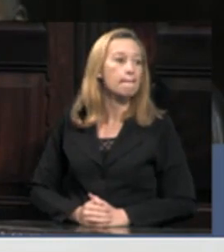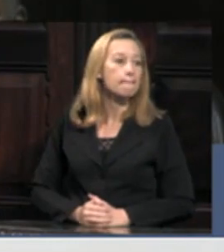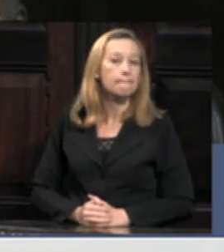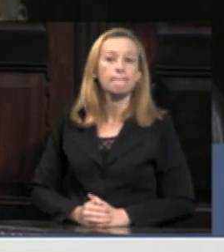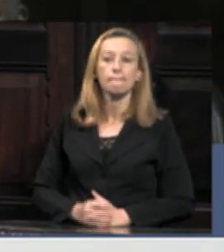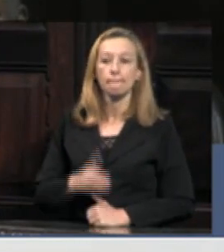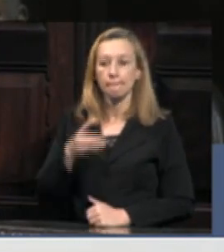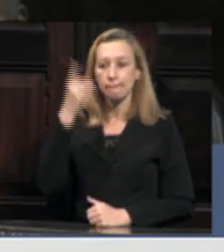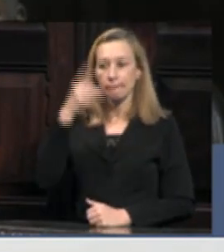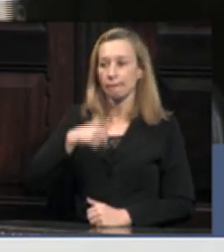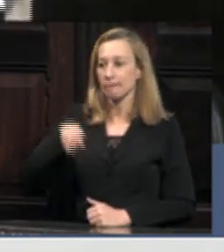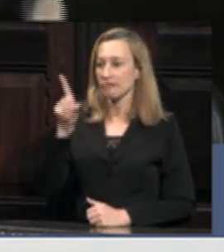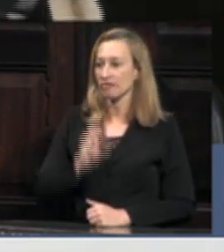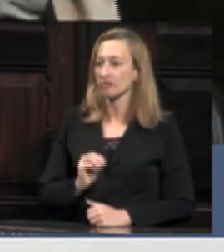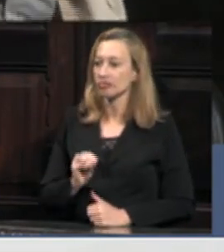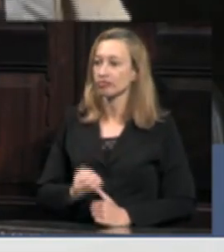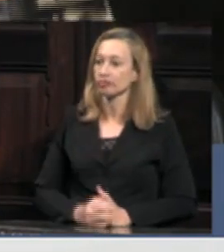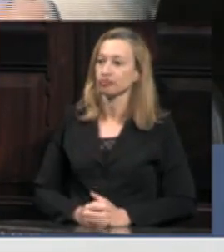Deputado Nivaldo Mulim.